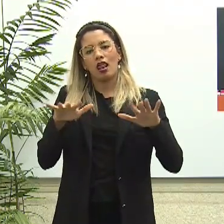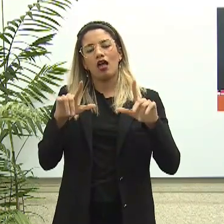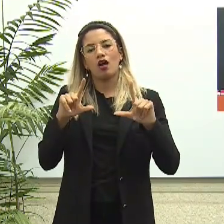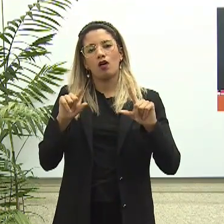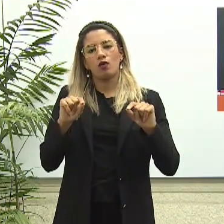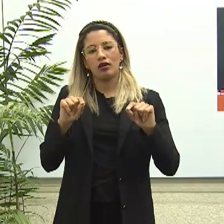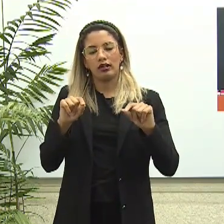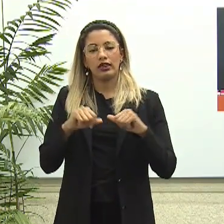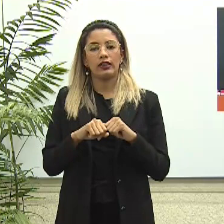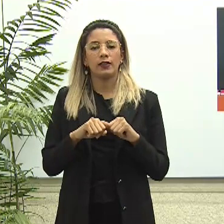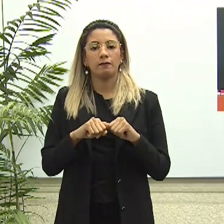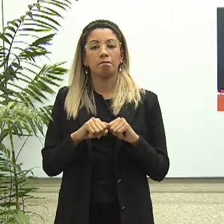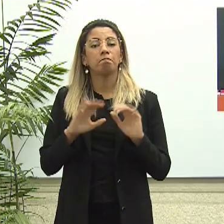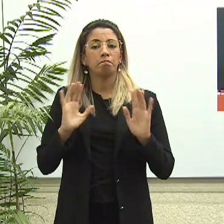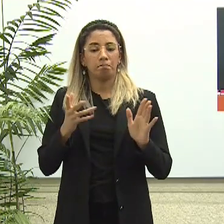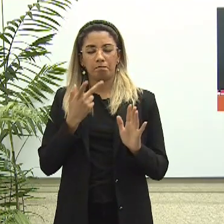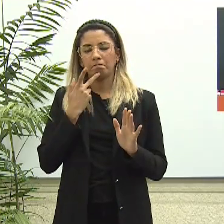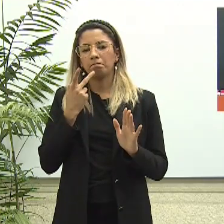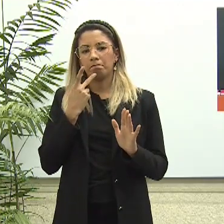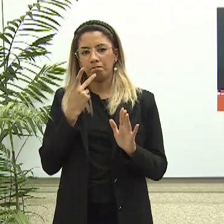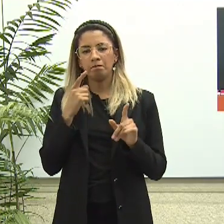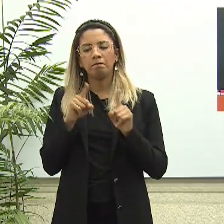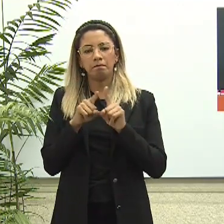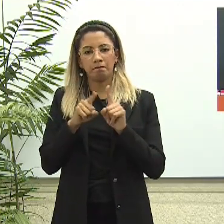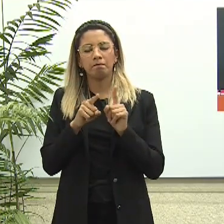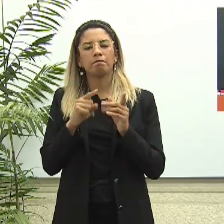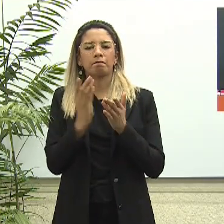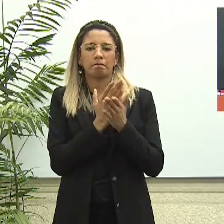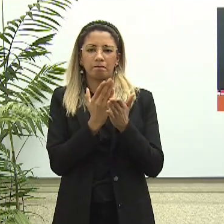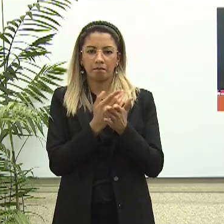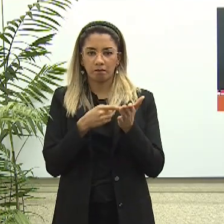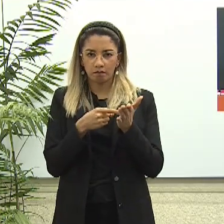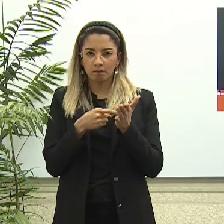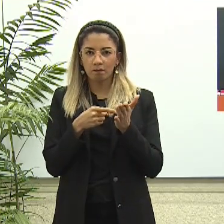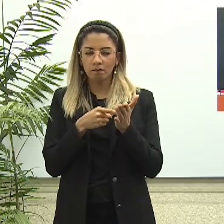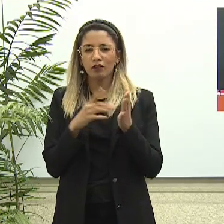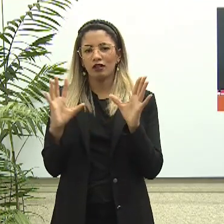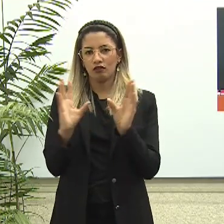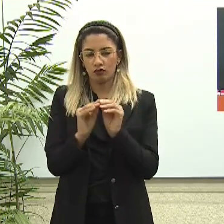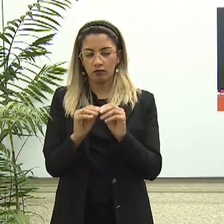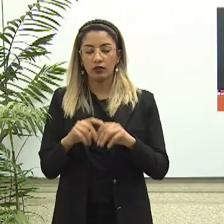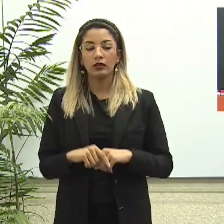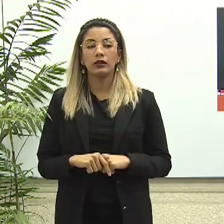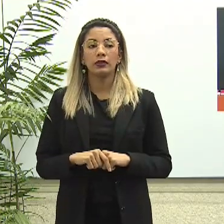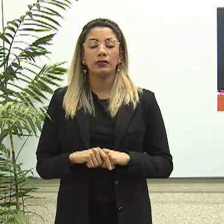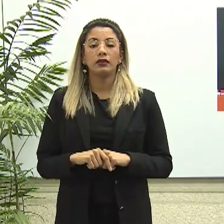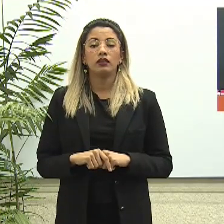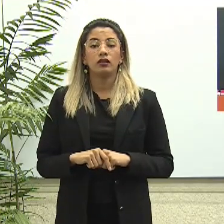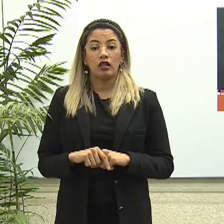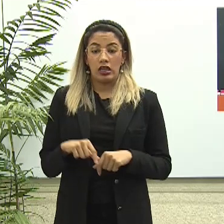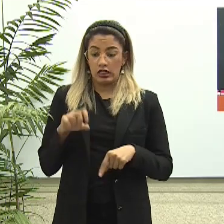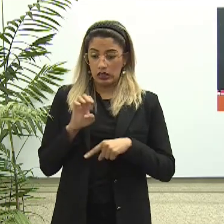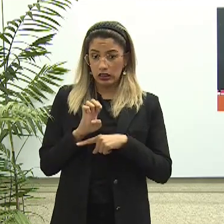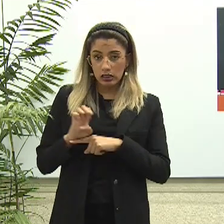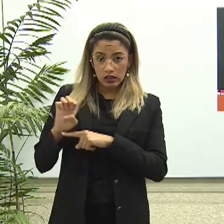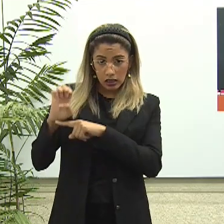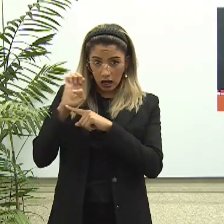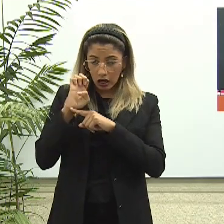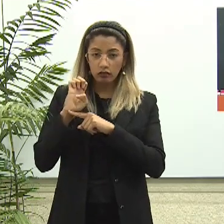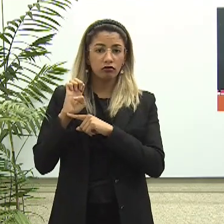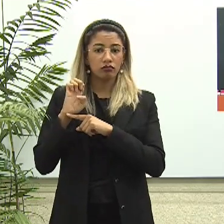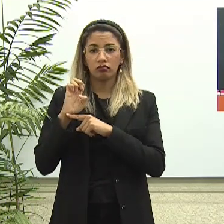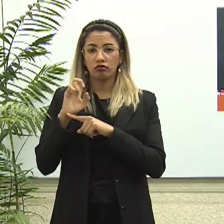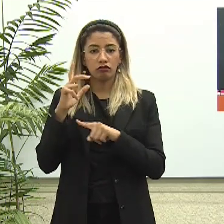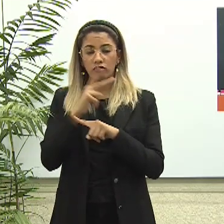que inclusive ele enfatiza muito isso no prefácio do livro de que eh o estado não tem que intervir quando na verdade a própria